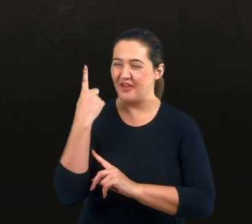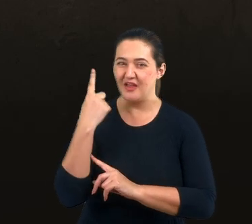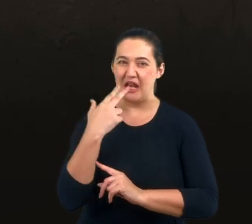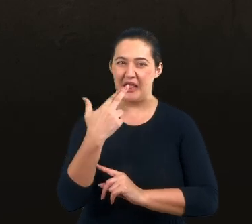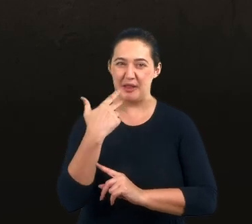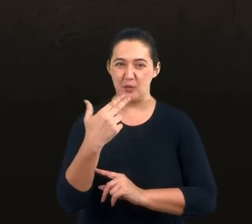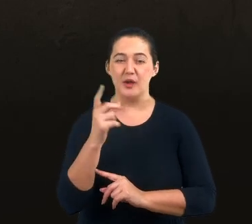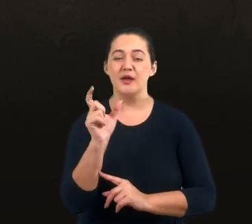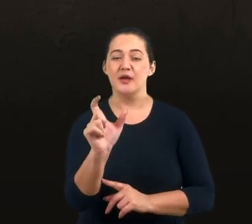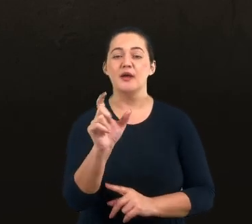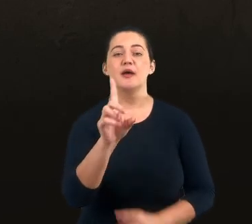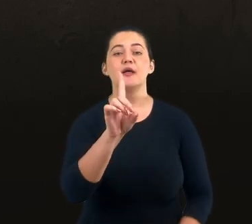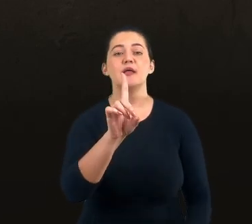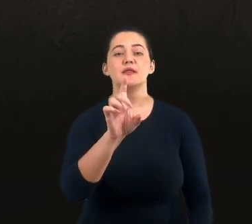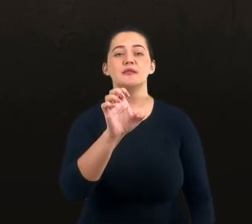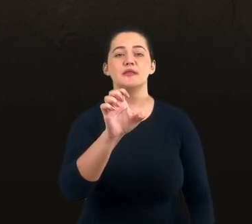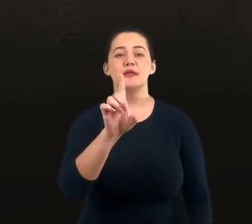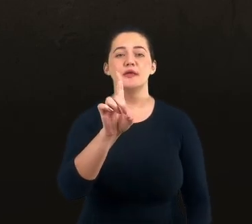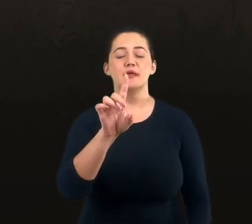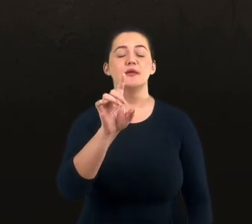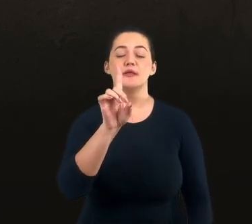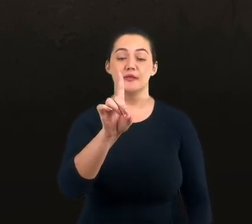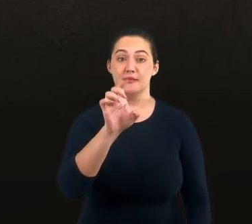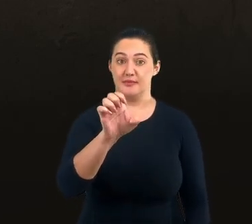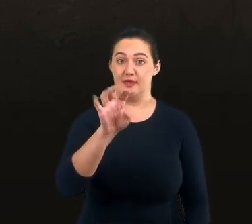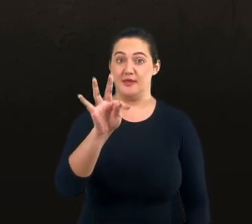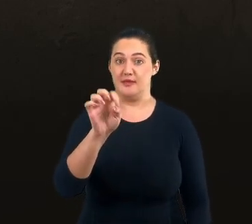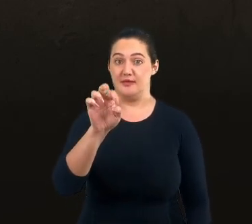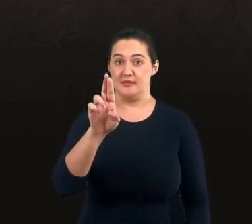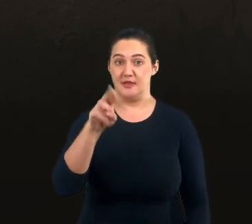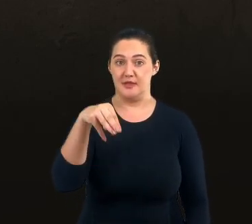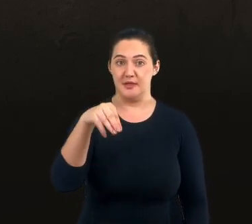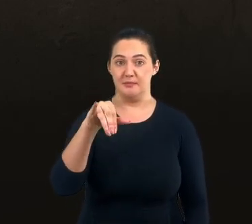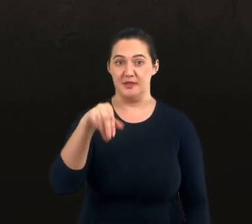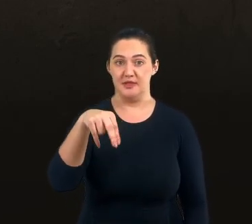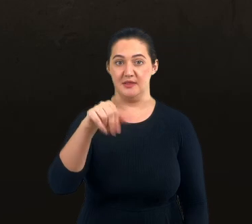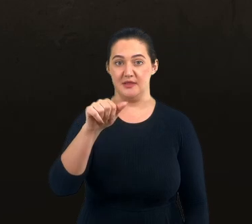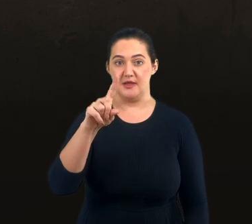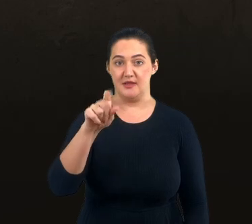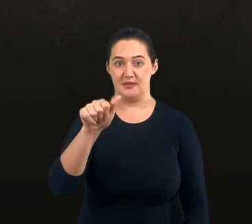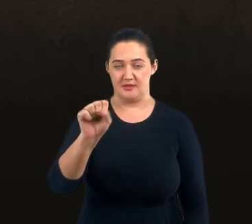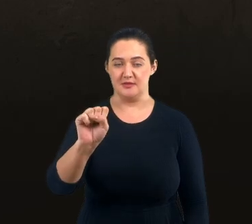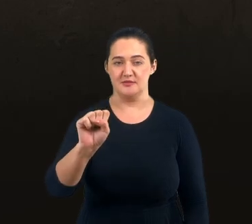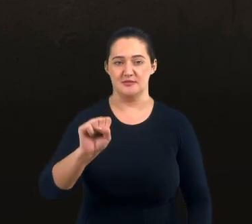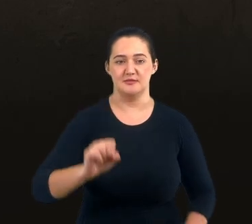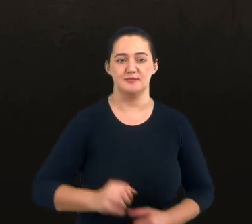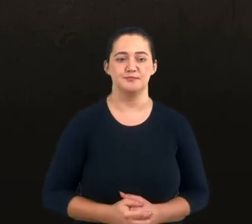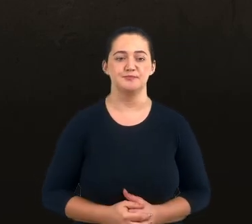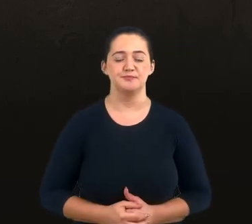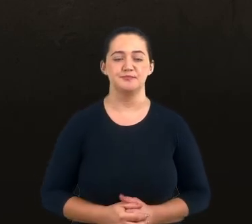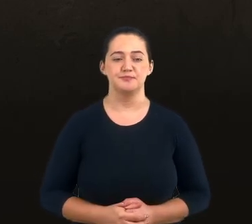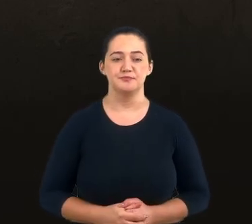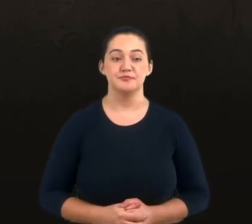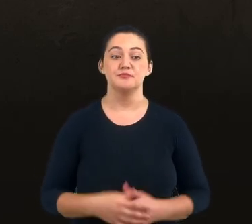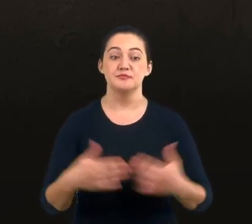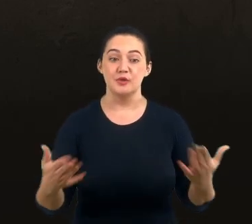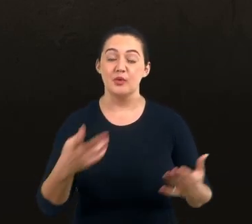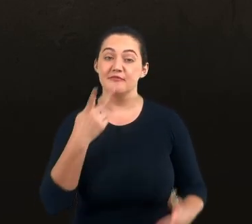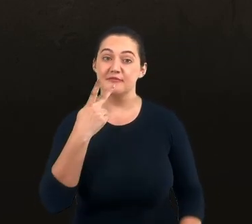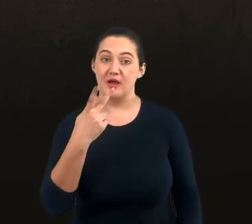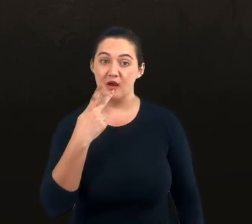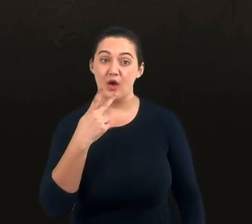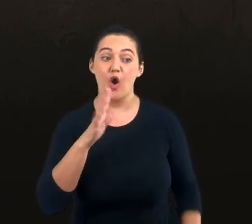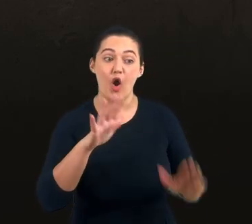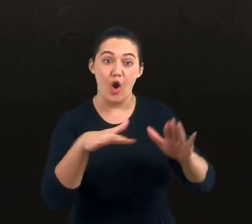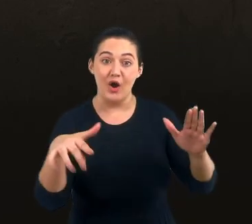para determinadas. Eu vou precisar que você lembre dessa palavra para entender o argumento que eu vou dar depois. Então, na continuação, o